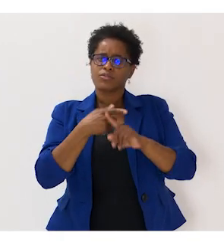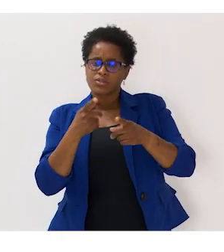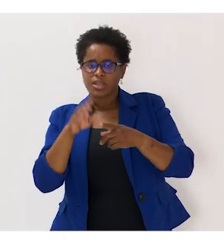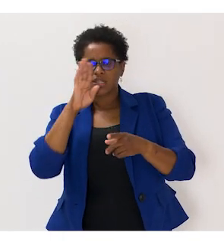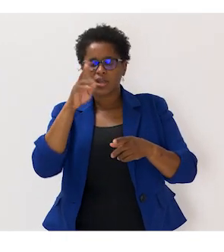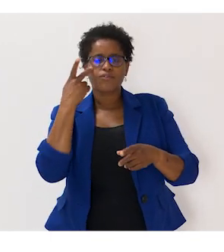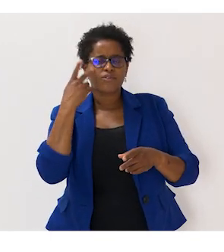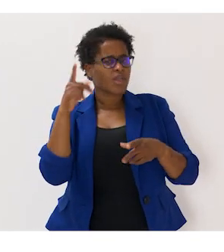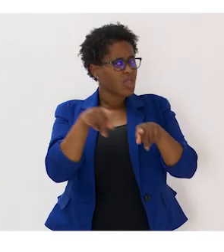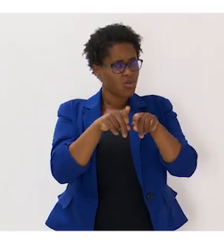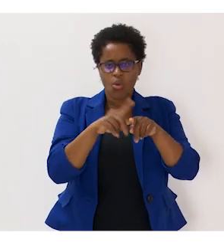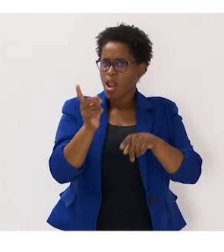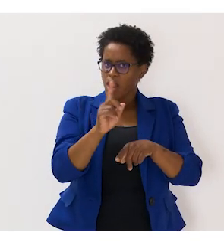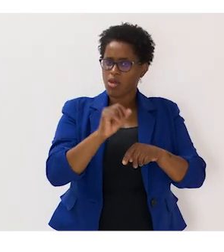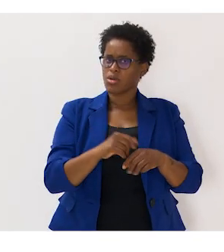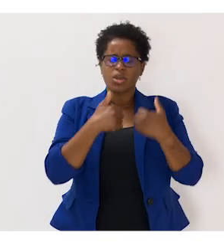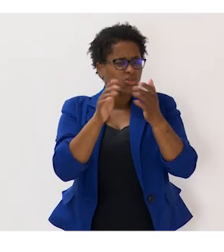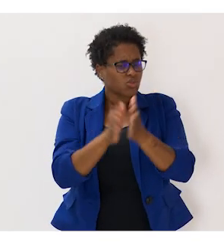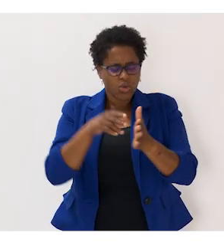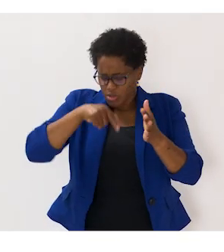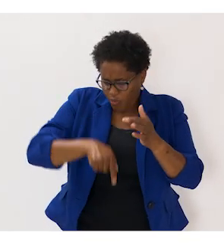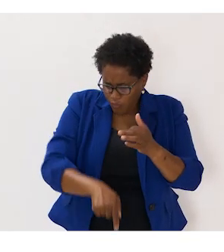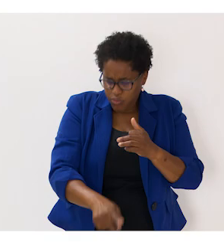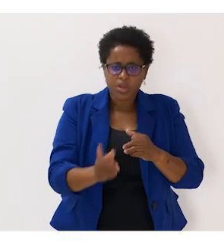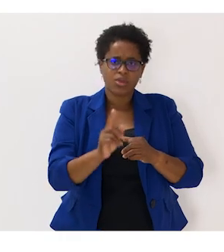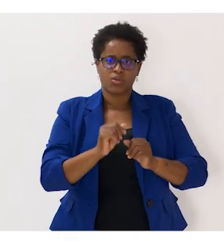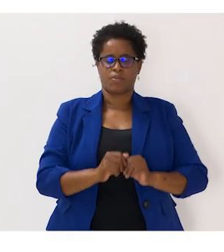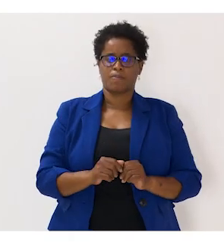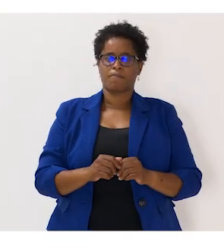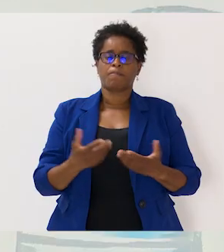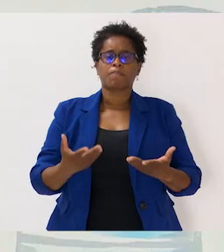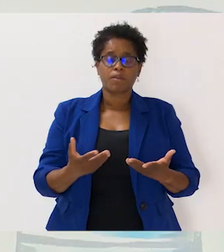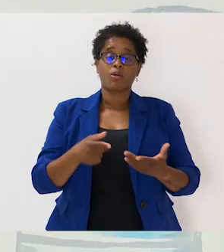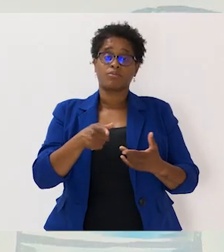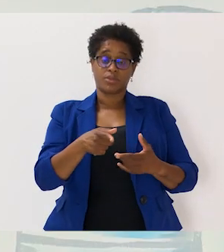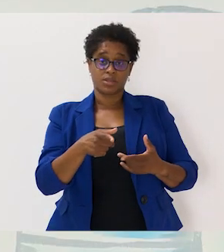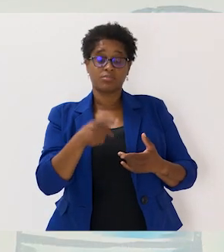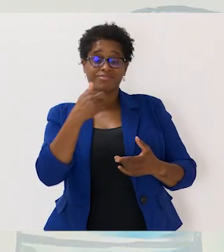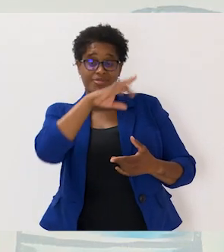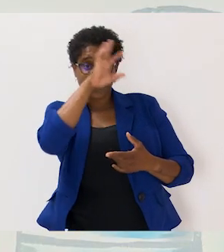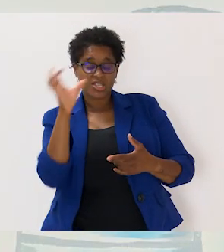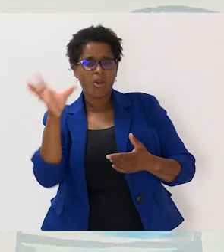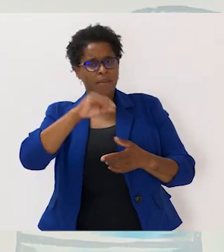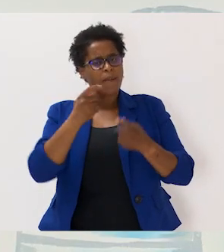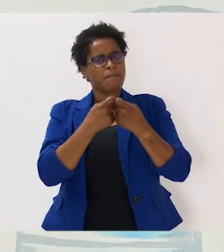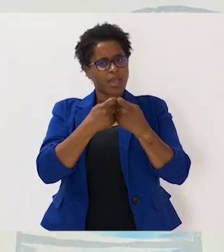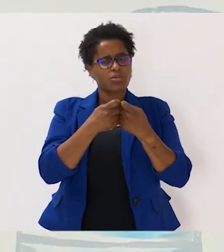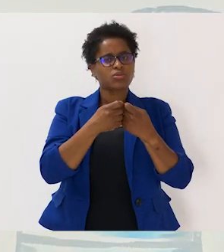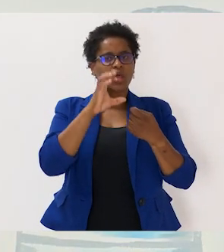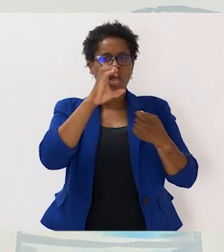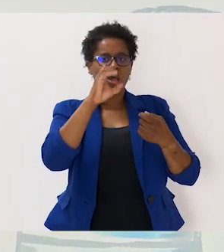vivos não é igual em todas as profundidades. Reparem, aqui temos uma região mais próxima da